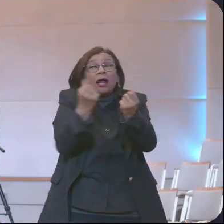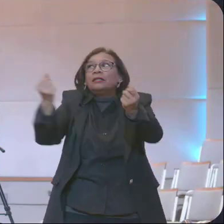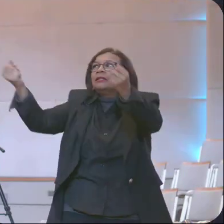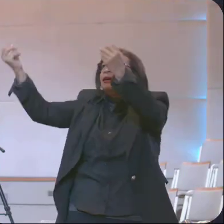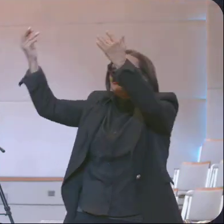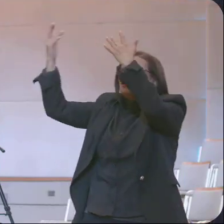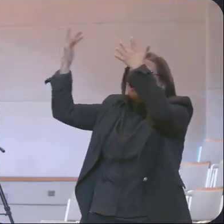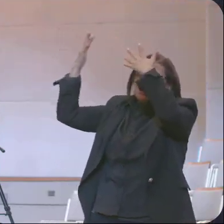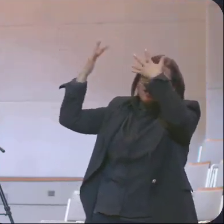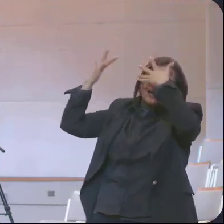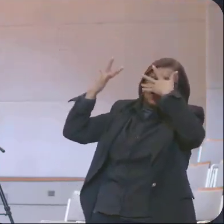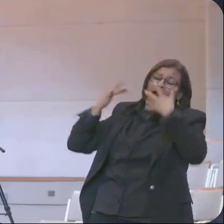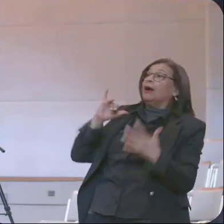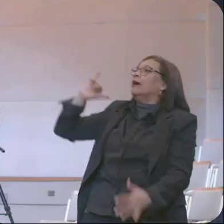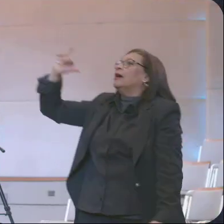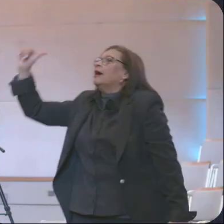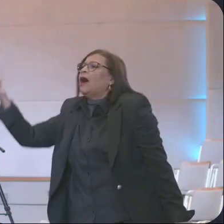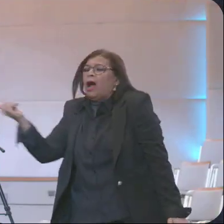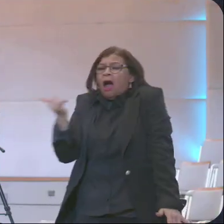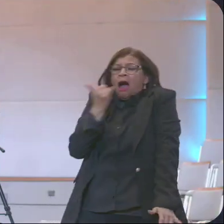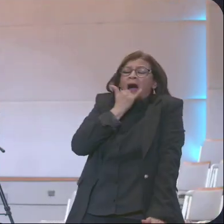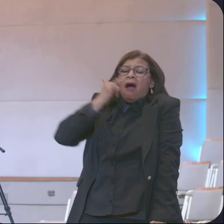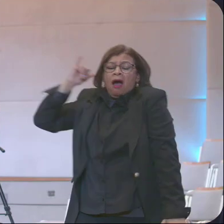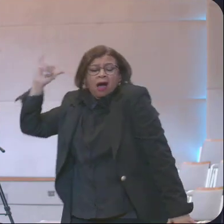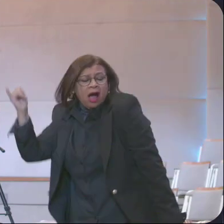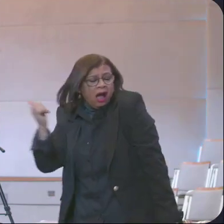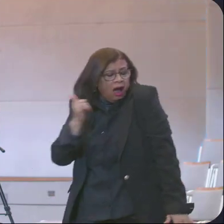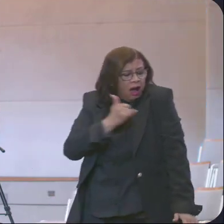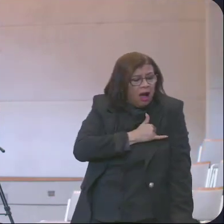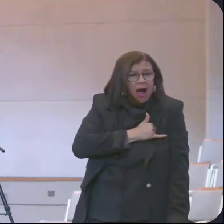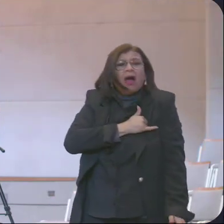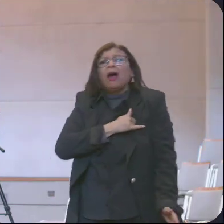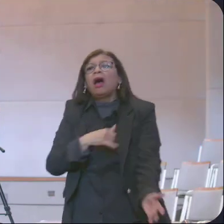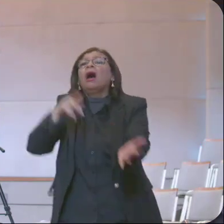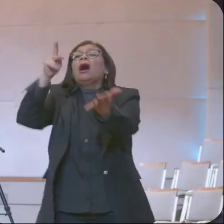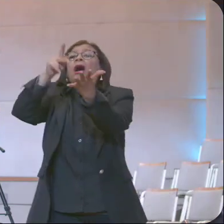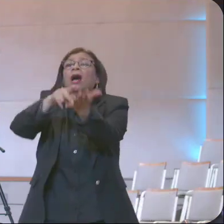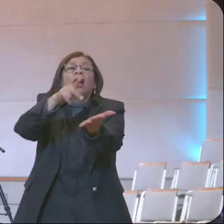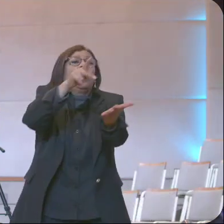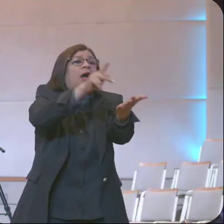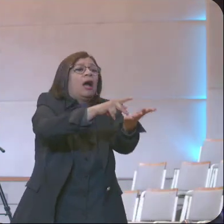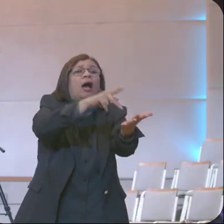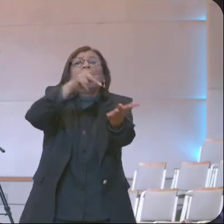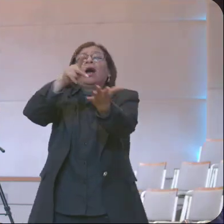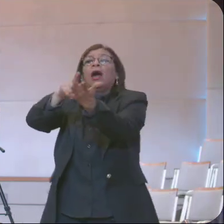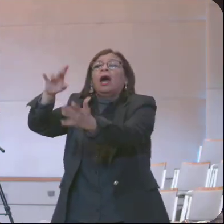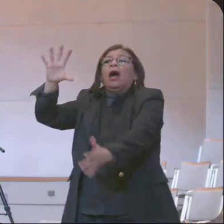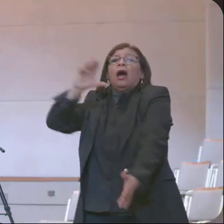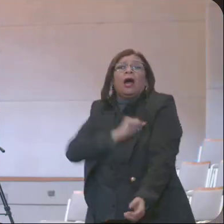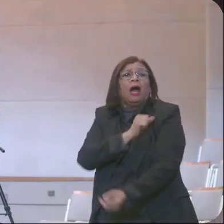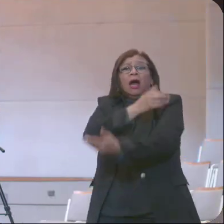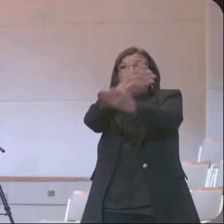Maravilhosa graça, o verdadeiro amor